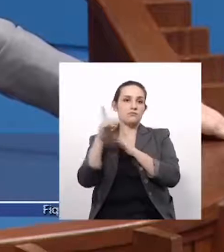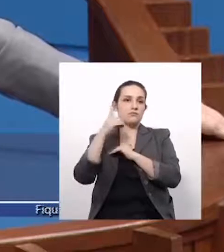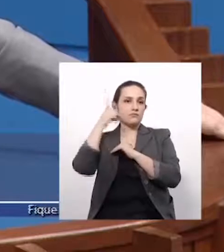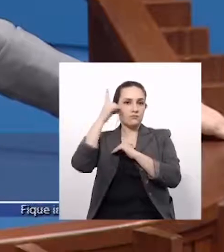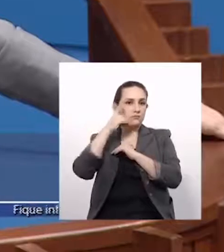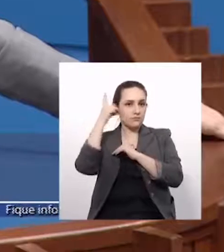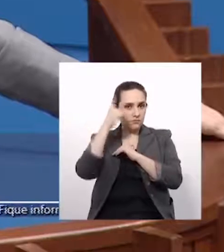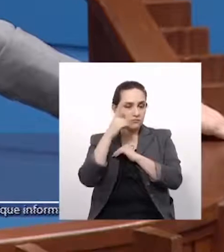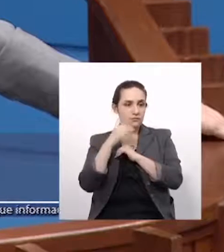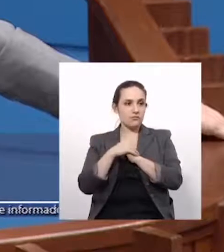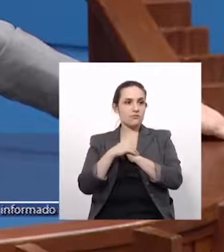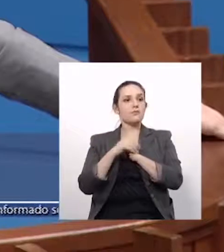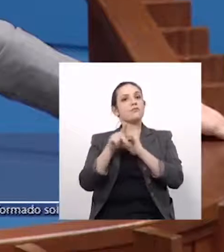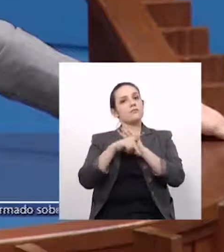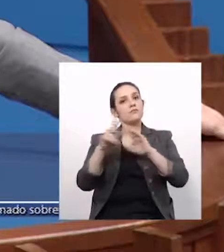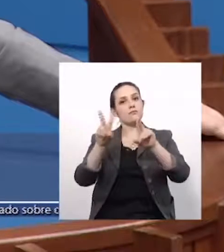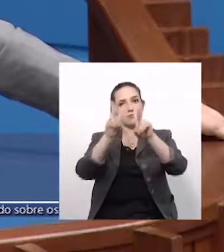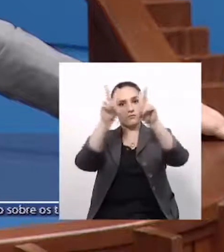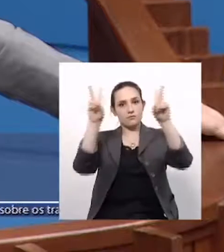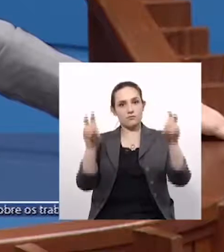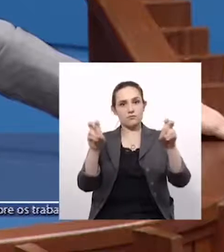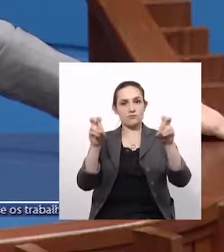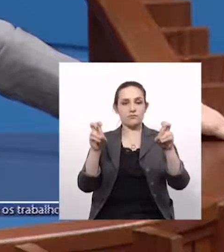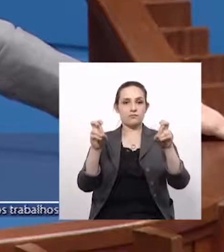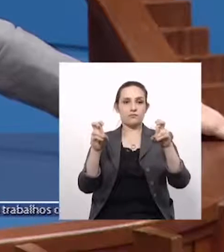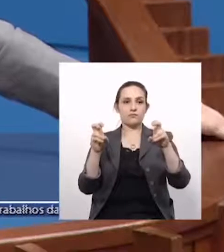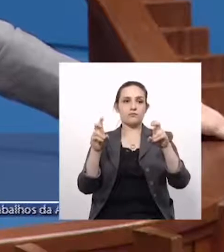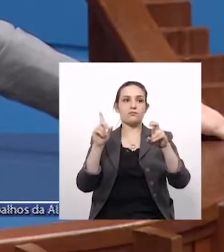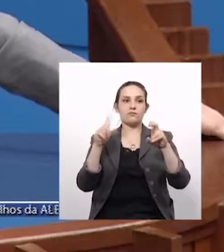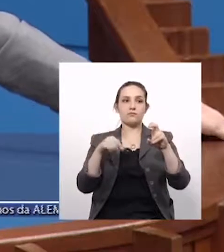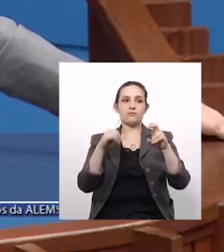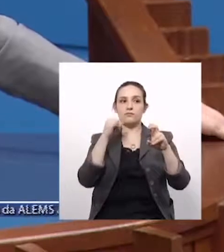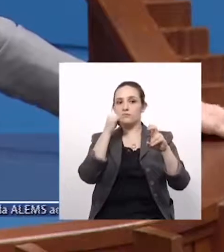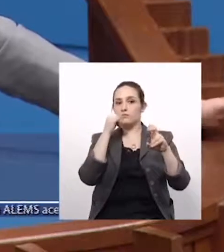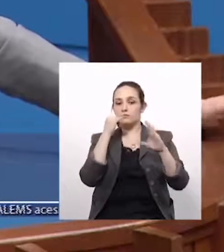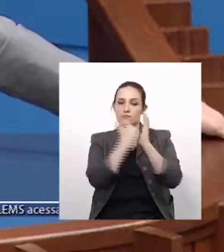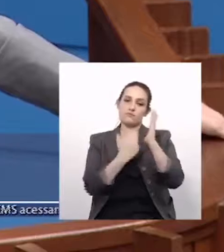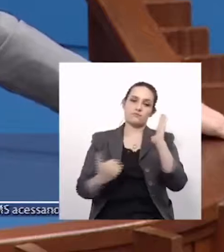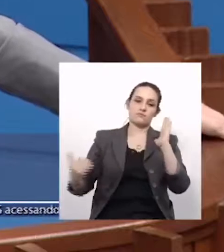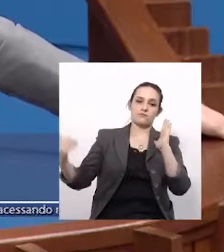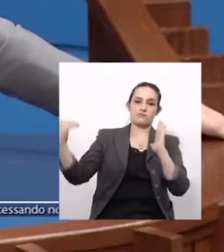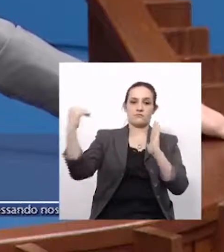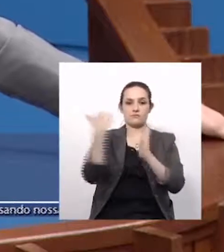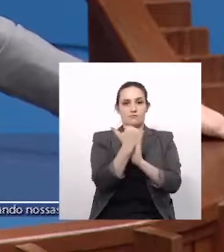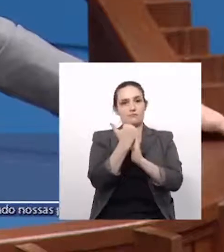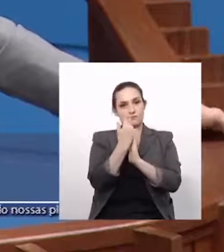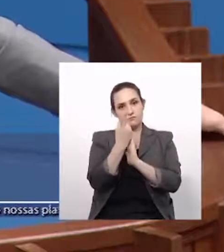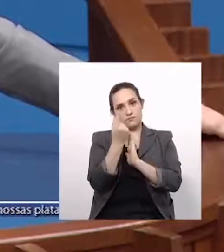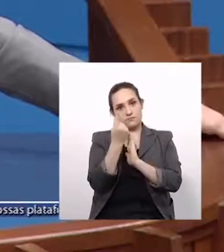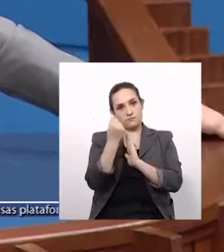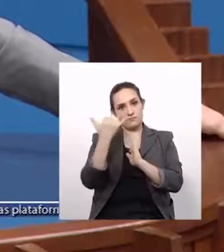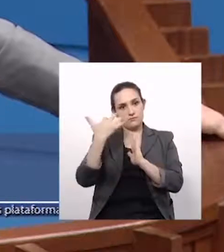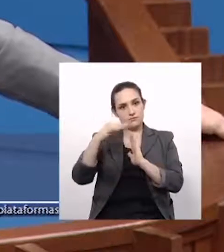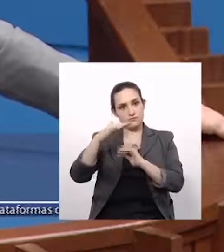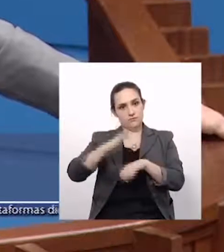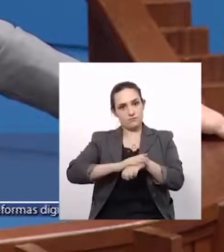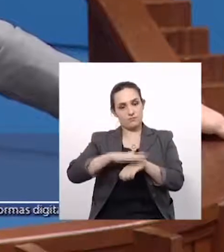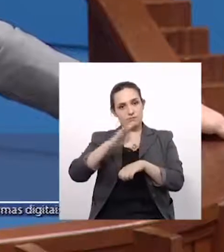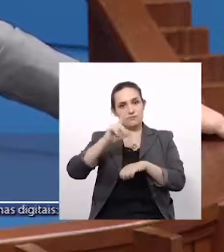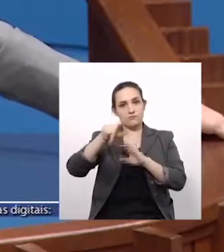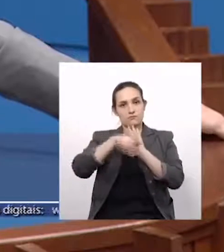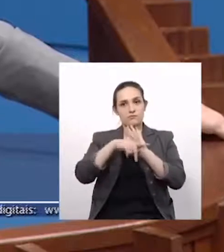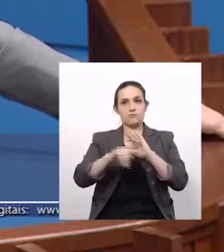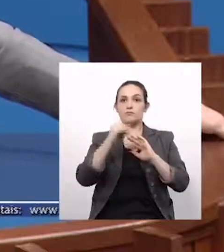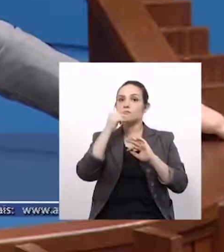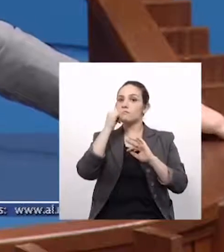do assunto relacionado ao aumento ou ao custo das